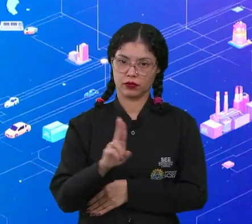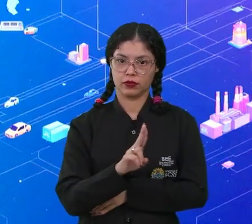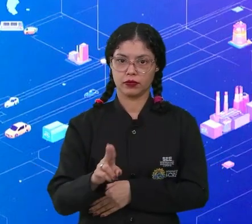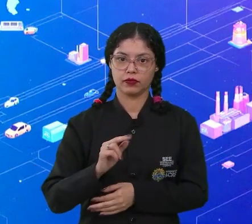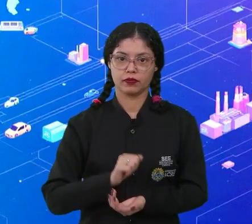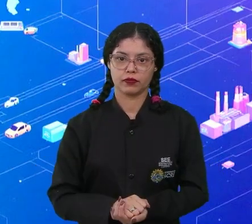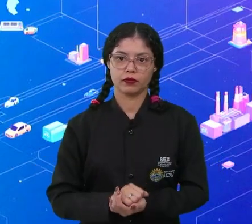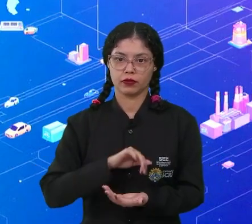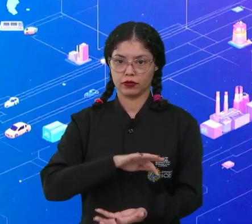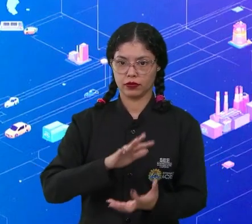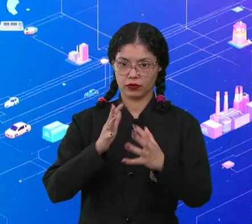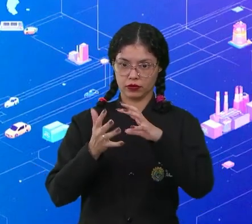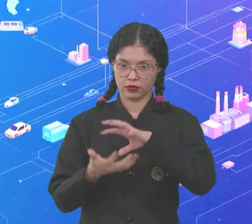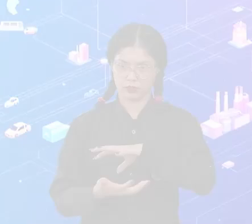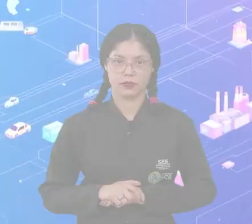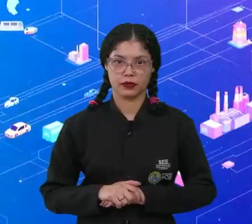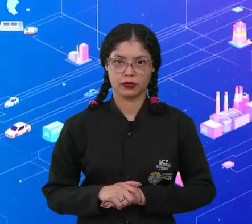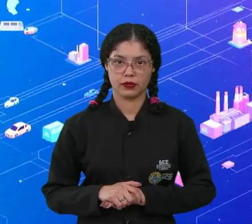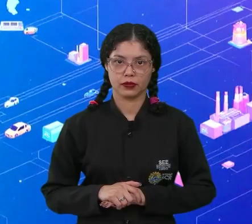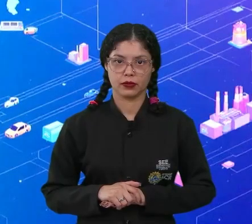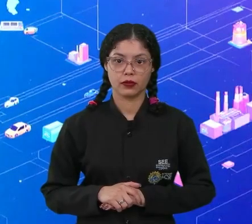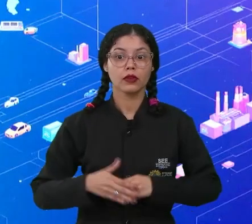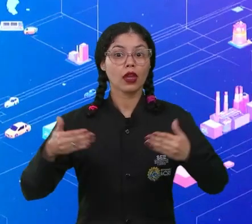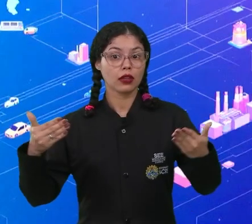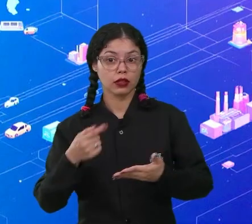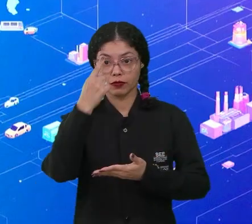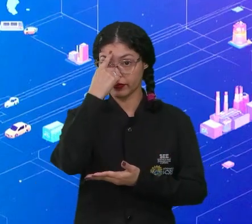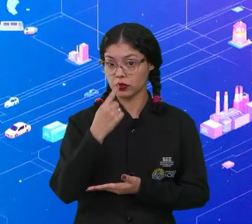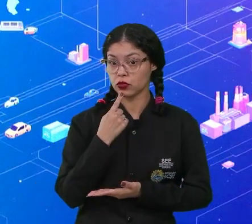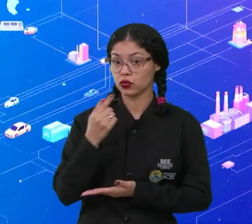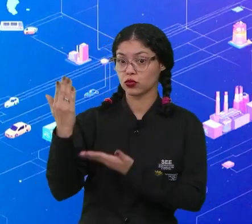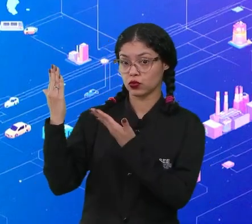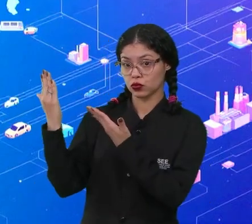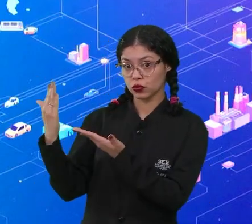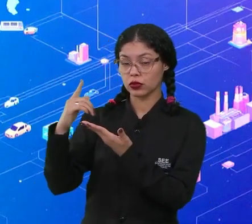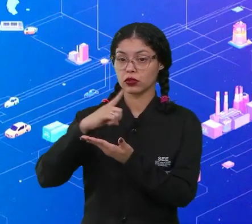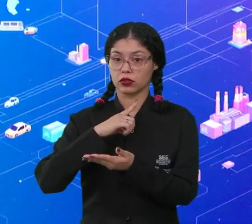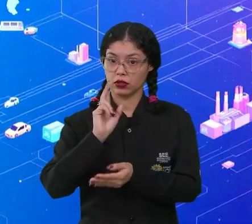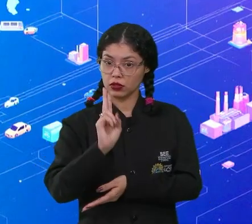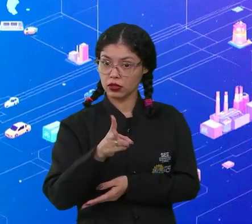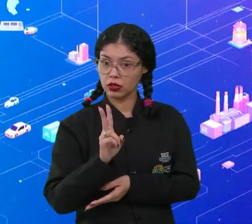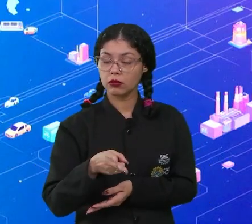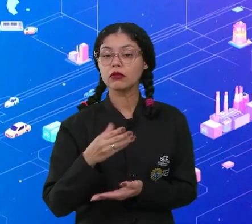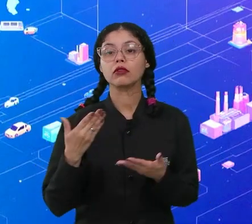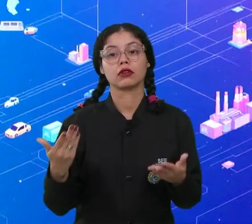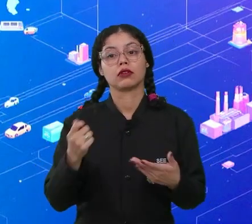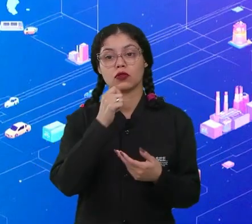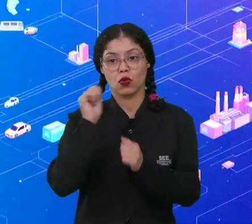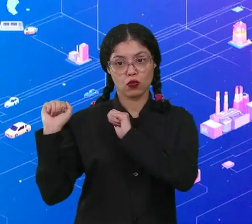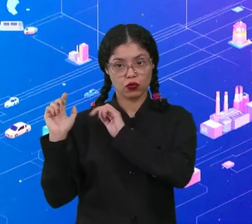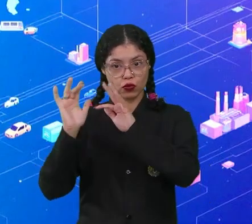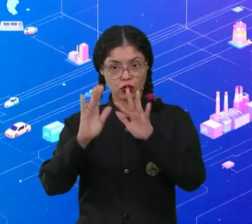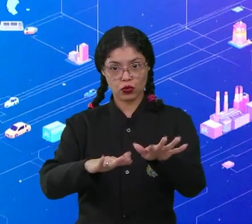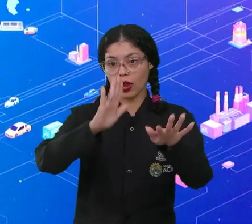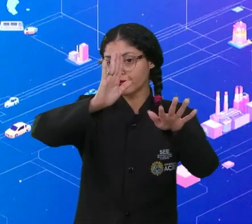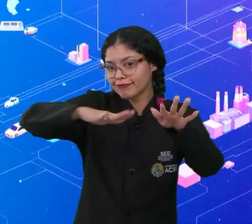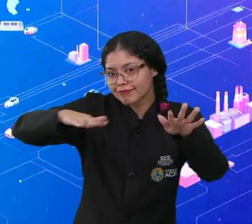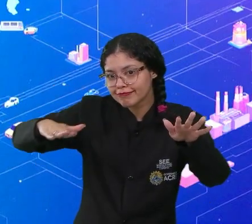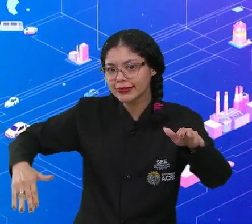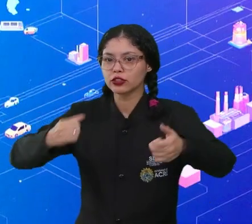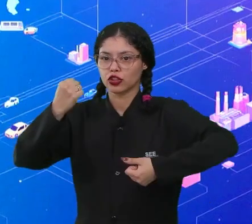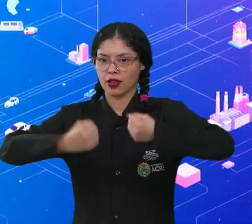de globalização. Aqui nós vamos observar também na mesma imagem o fluxo de